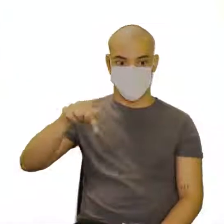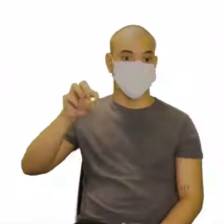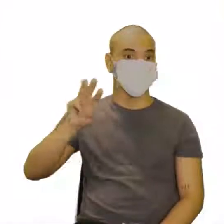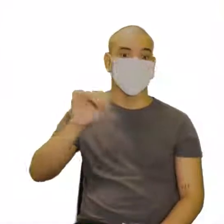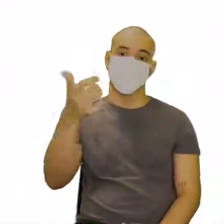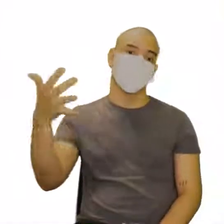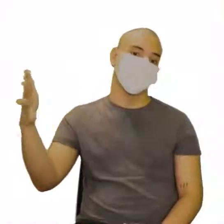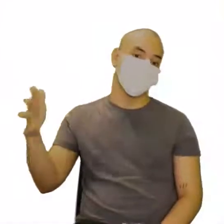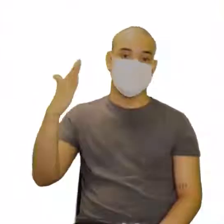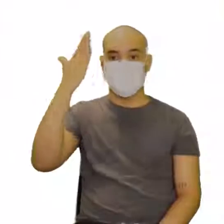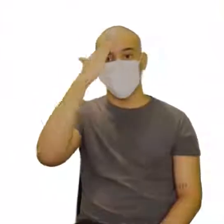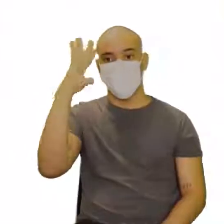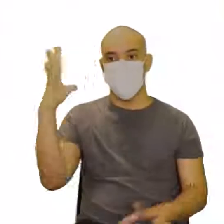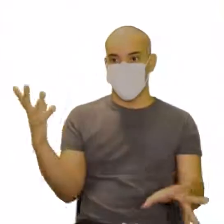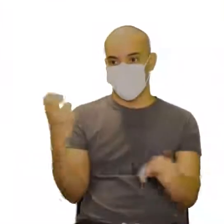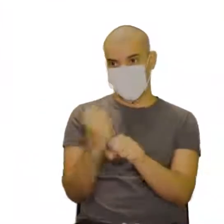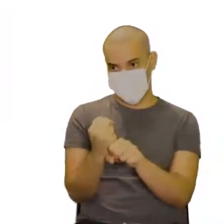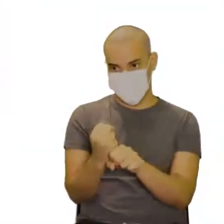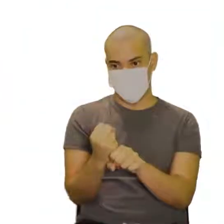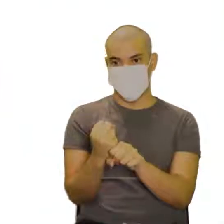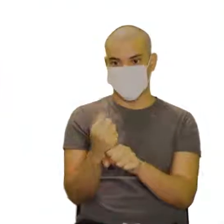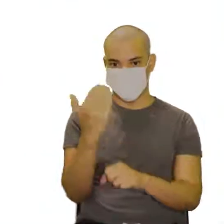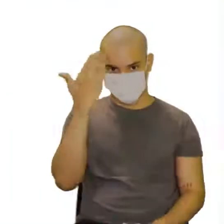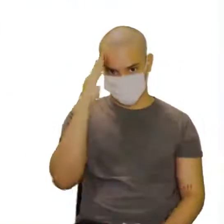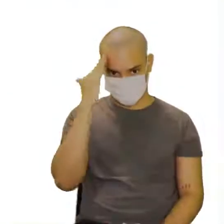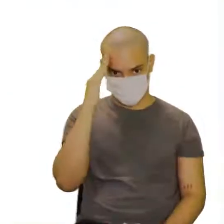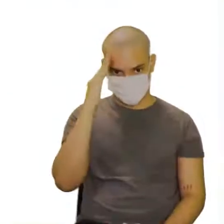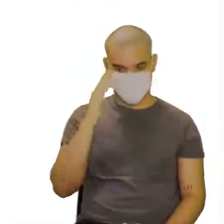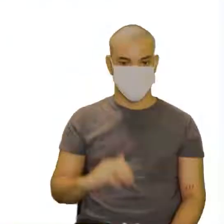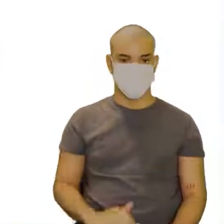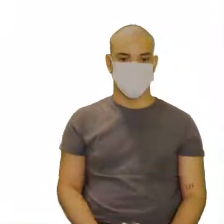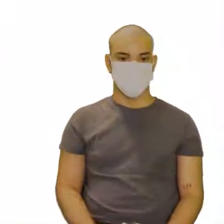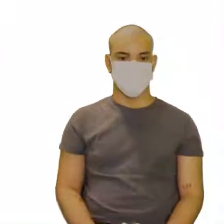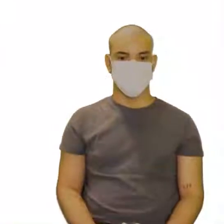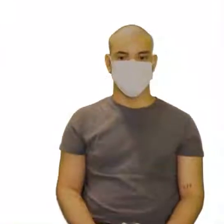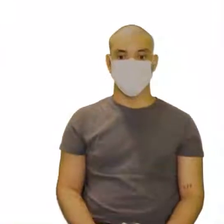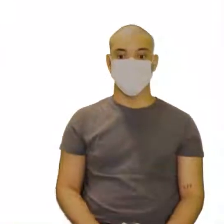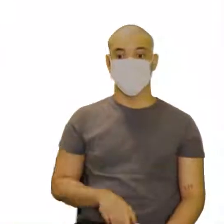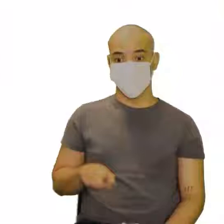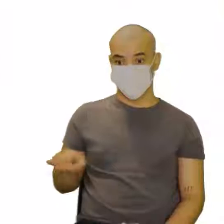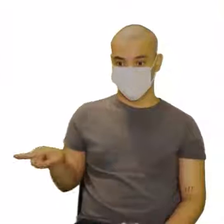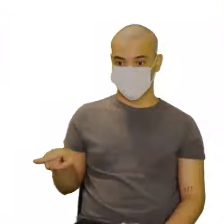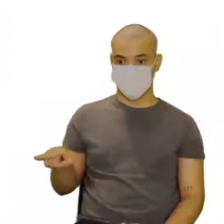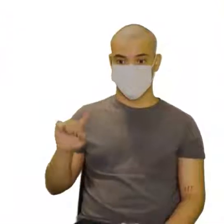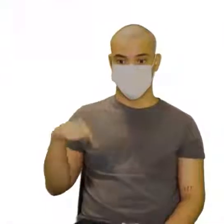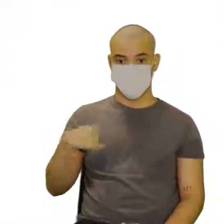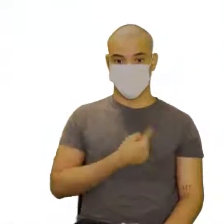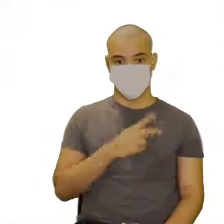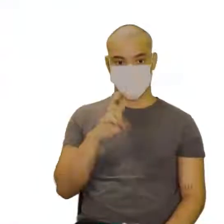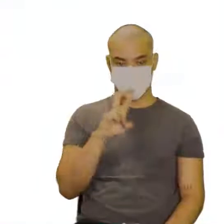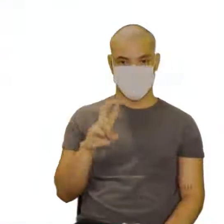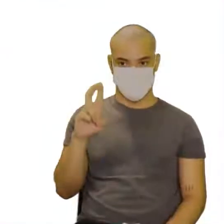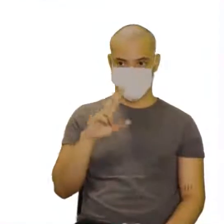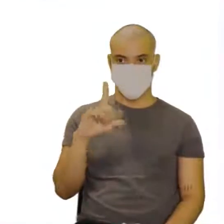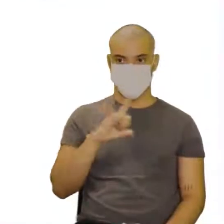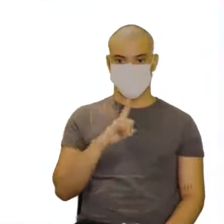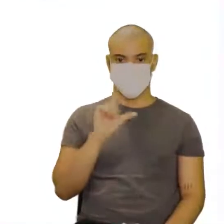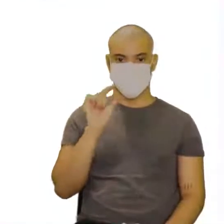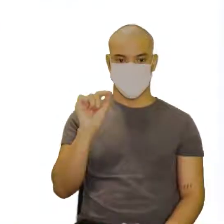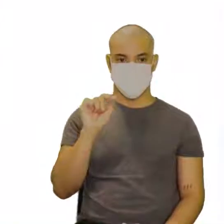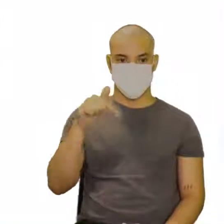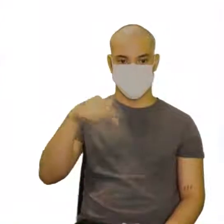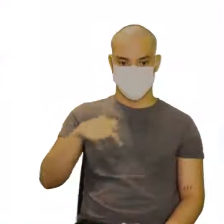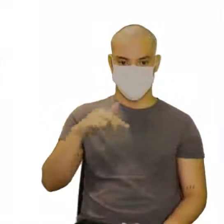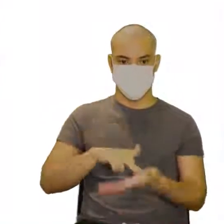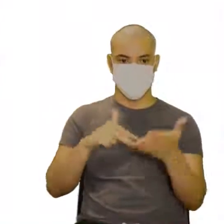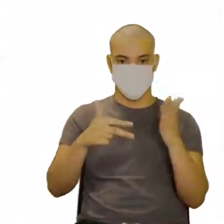carga acumulada? Você soma. Entendido isso? E aqui pra gente, olha só, observar, carga é